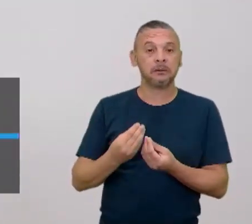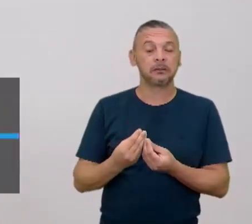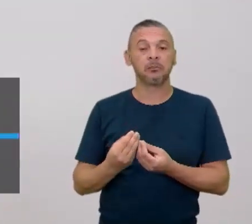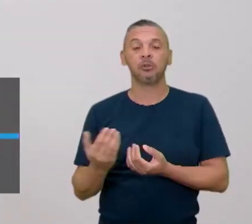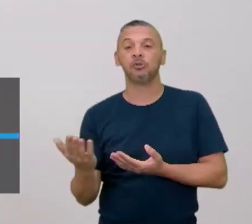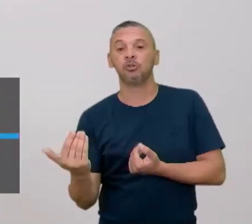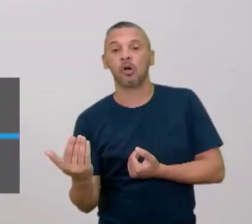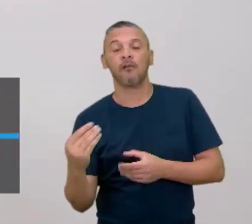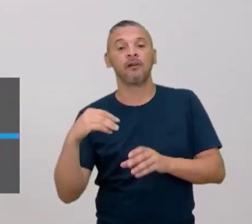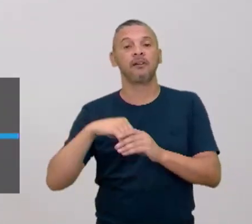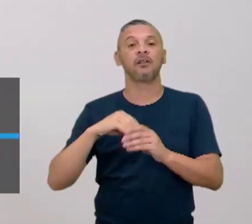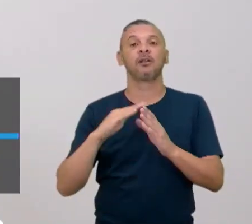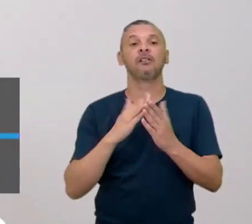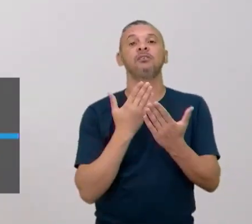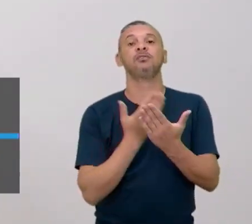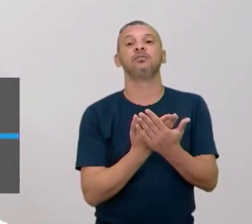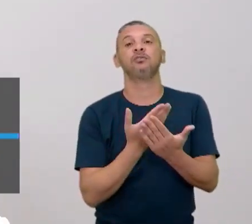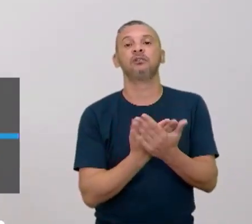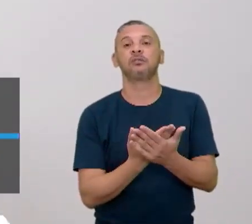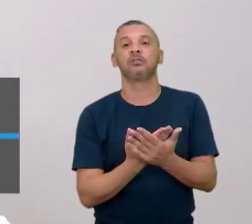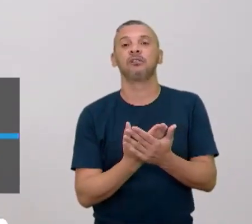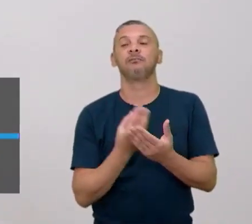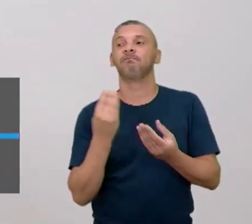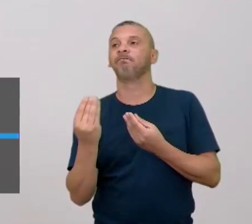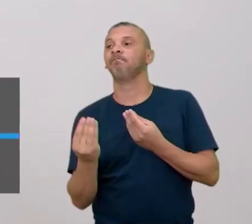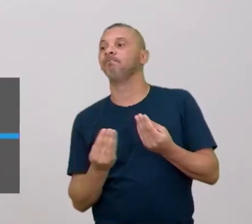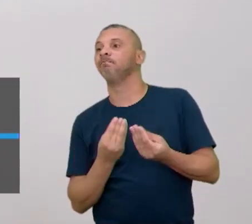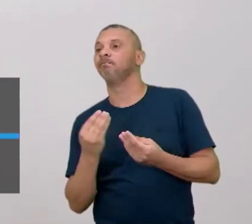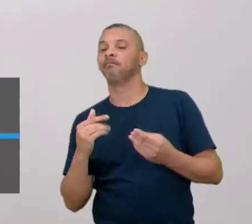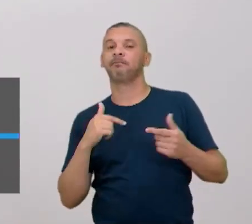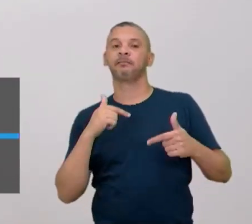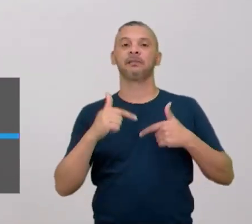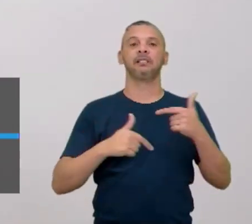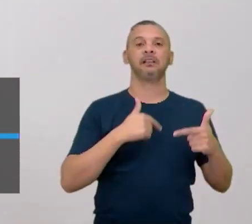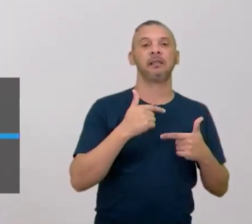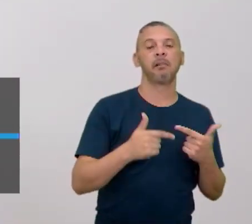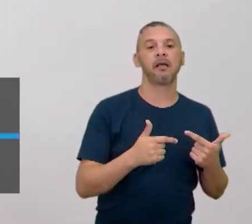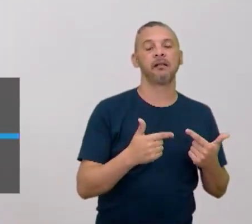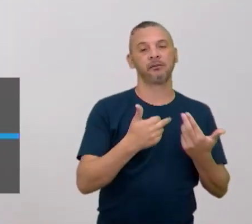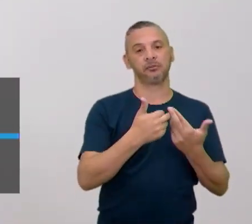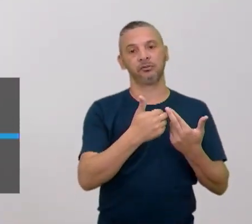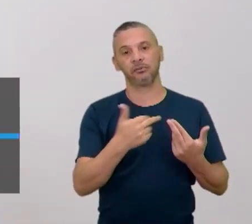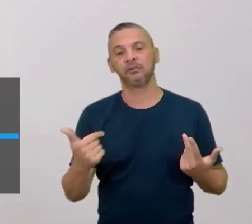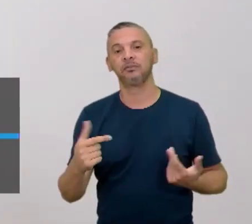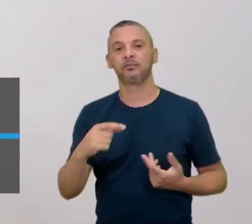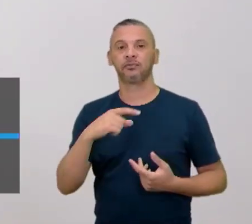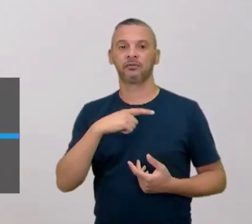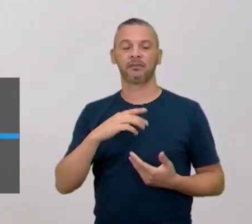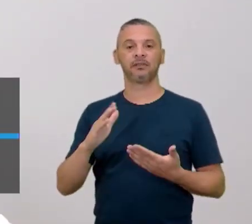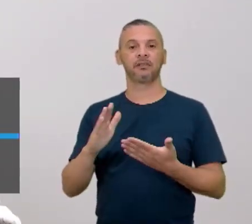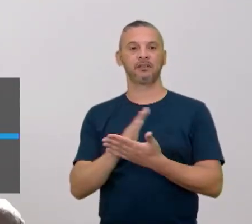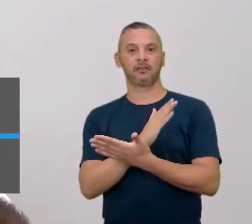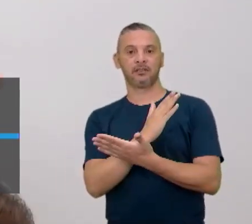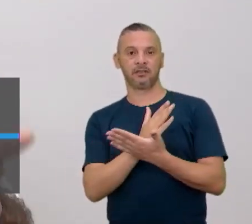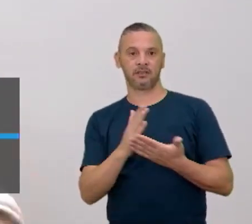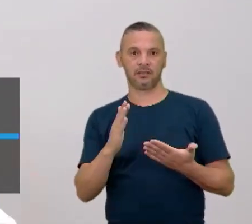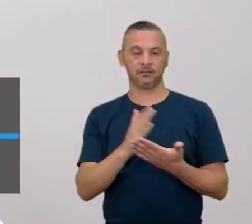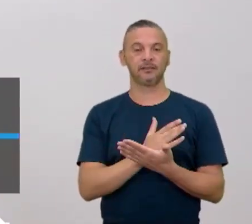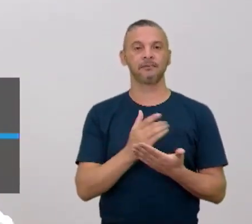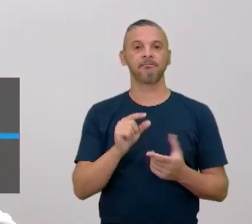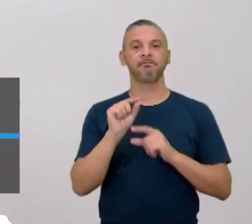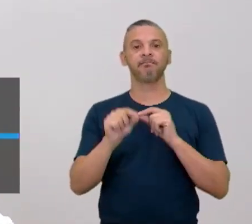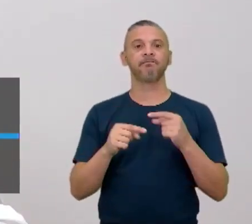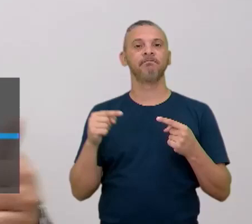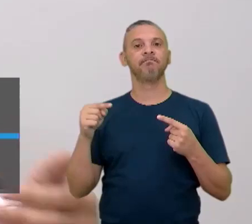da escola. Sim, exato. Sem precisar dividi-la com o tempo do trabalho, o que, evidentemente, muitas vezes